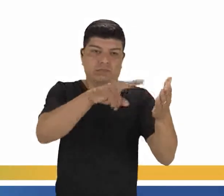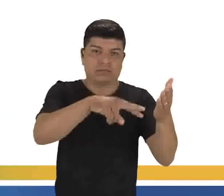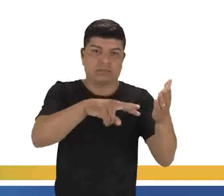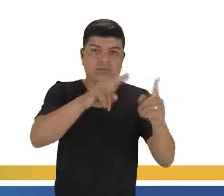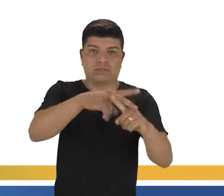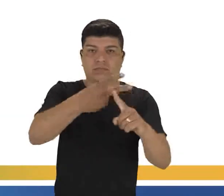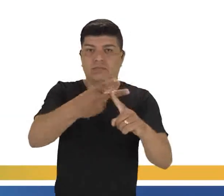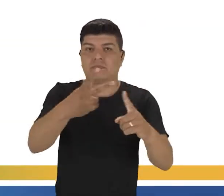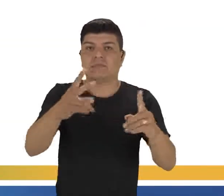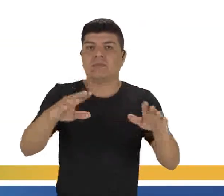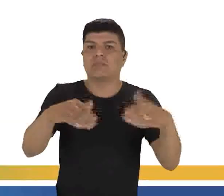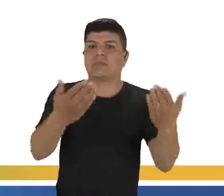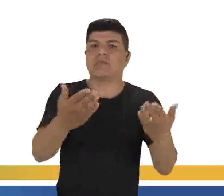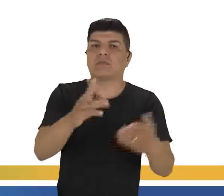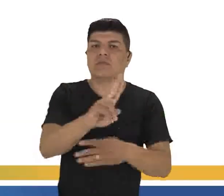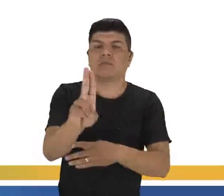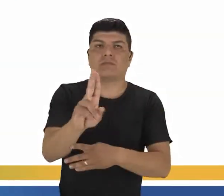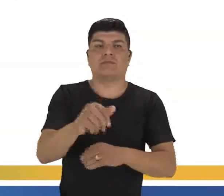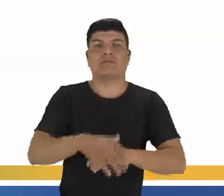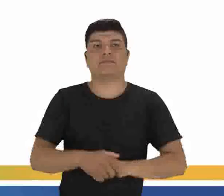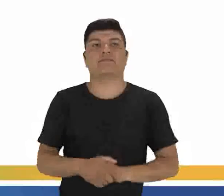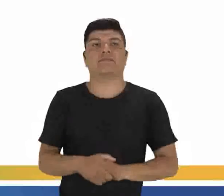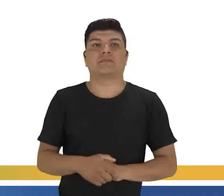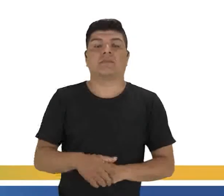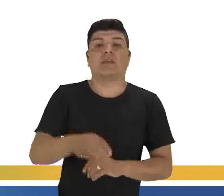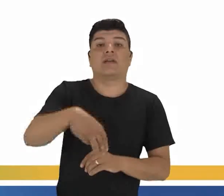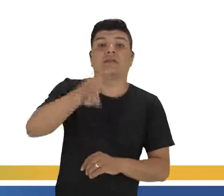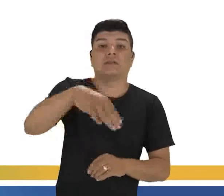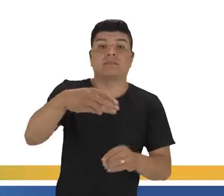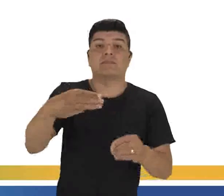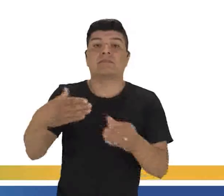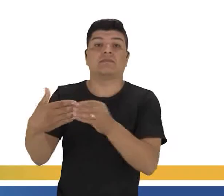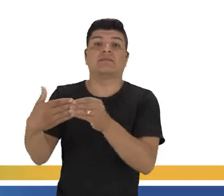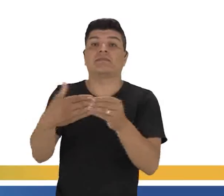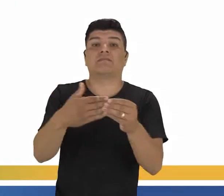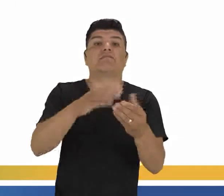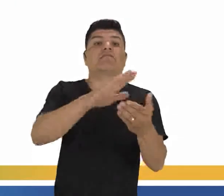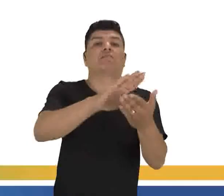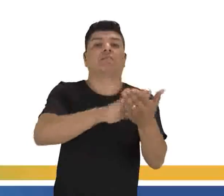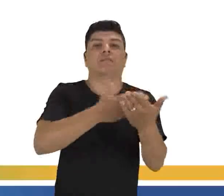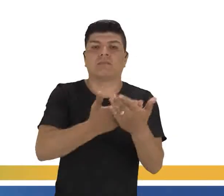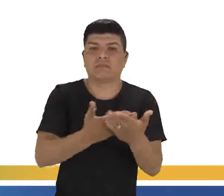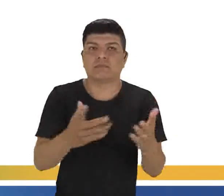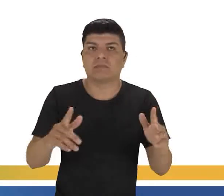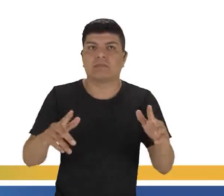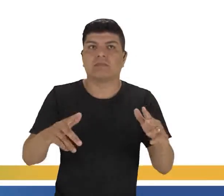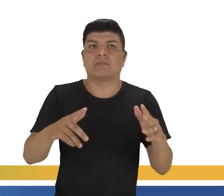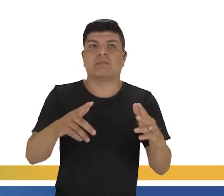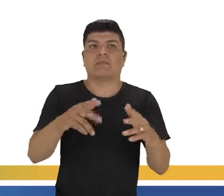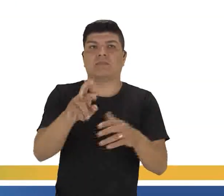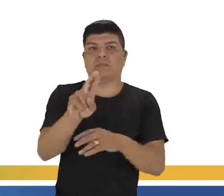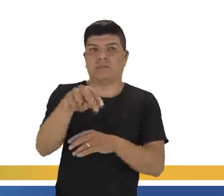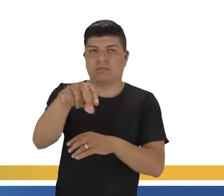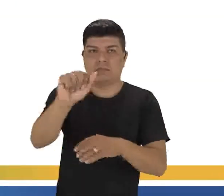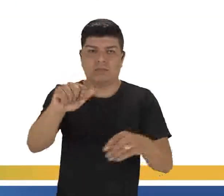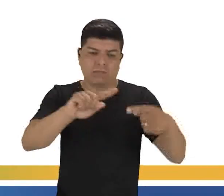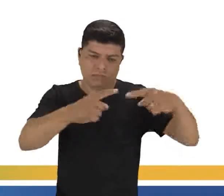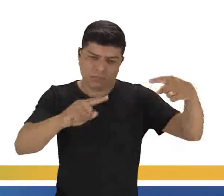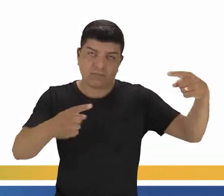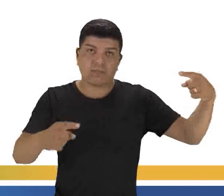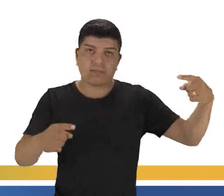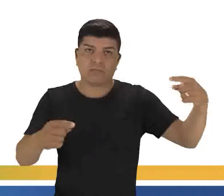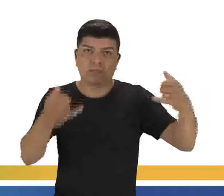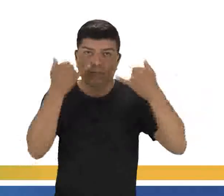base nitrogenada chamadas D. Então, quem é que vai promover essa tradução? O RNA mensageiro. Quem